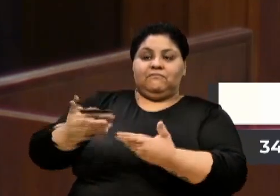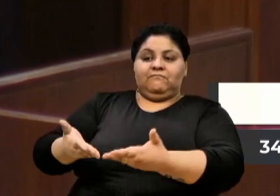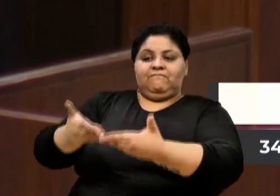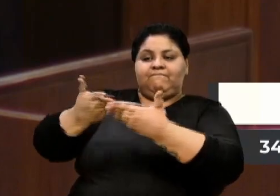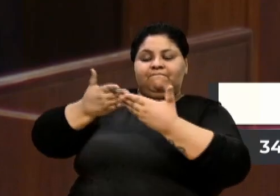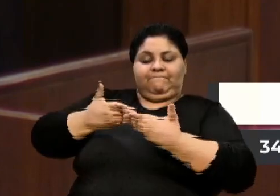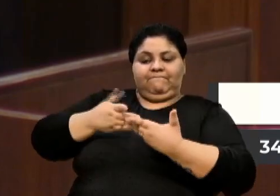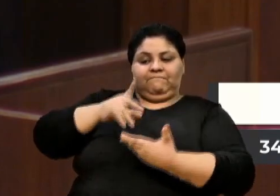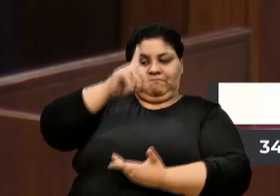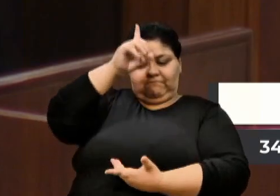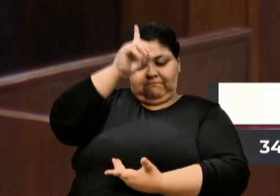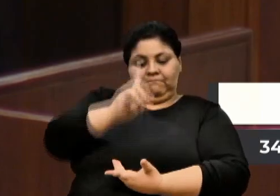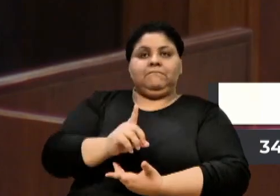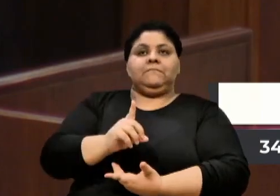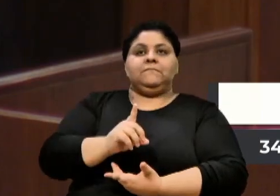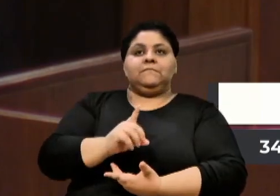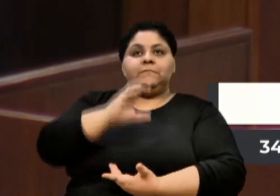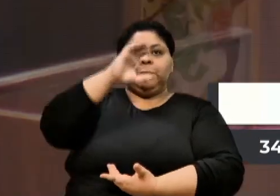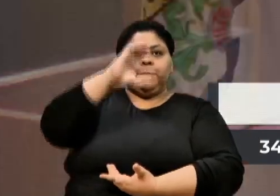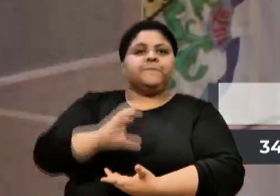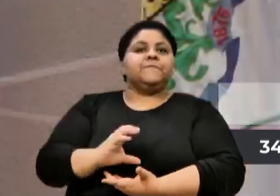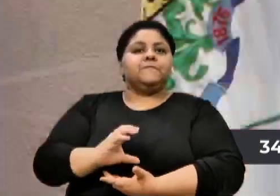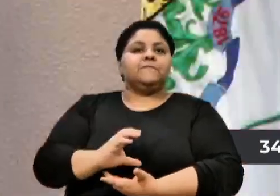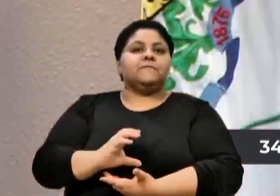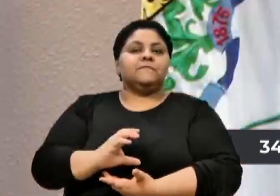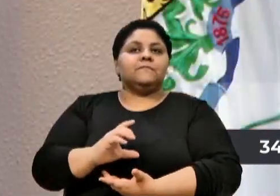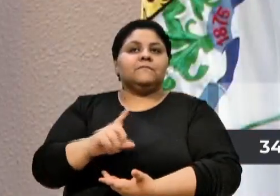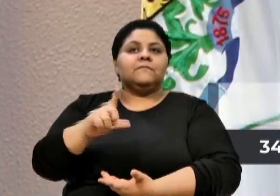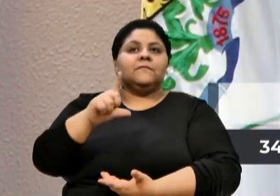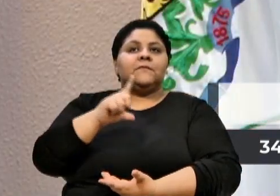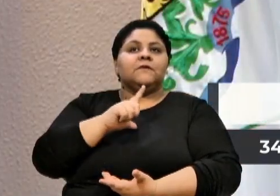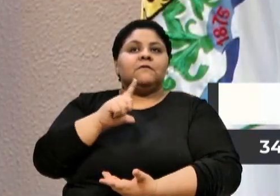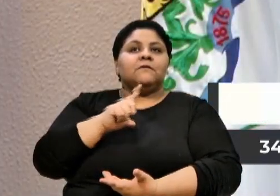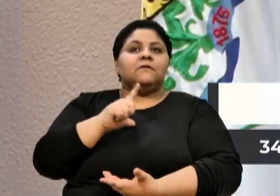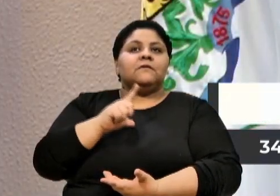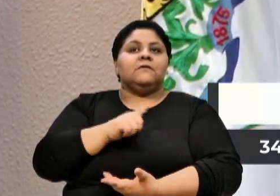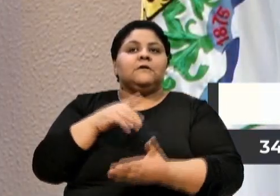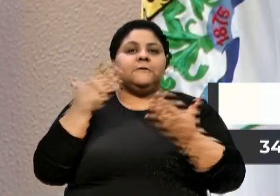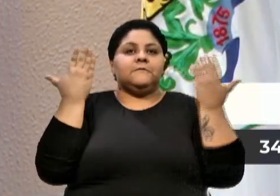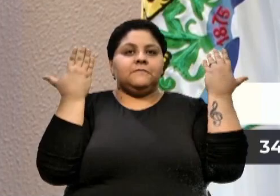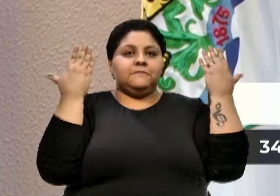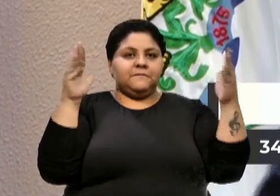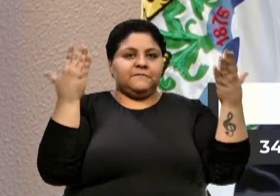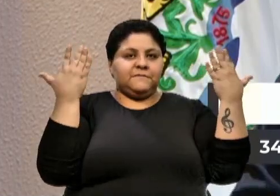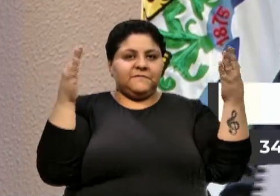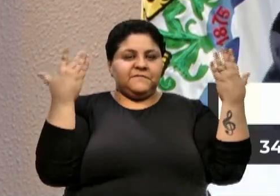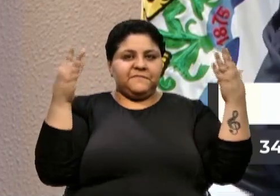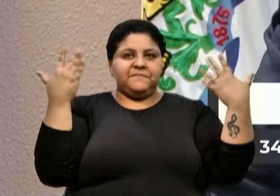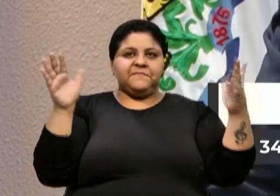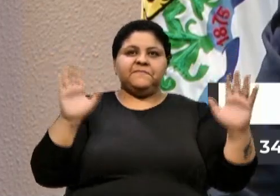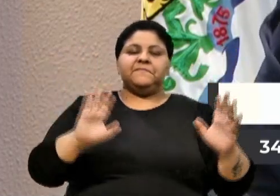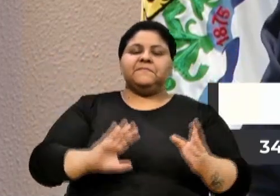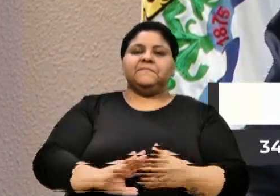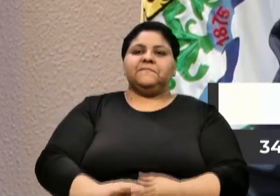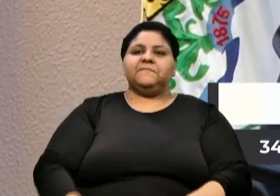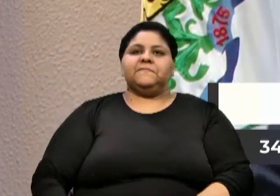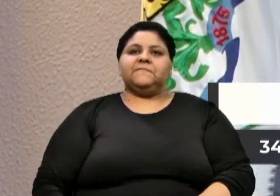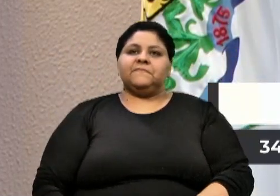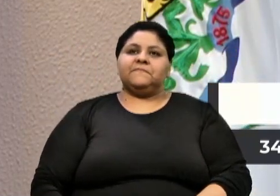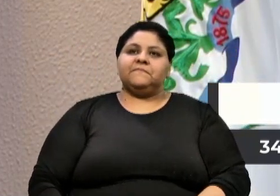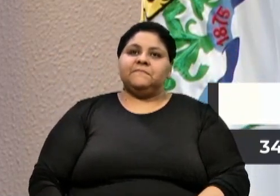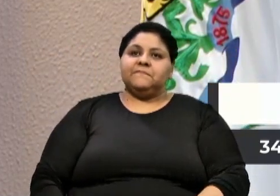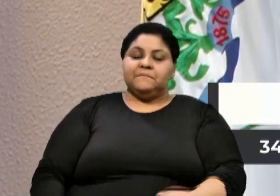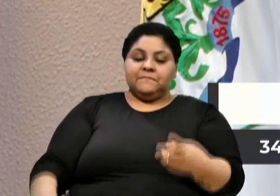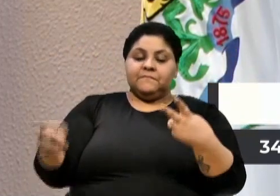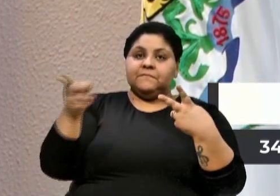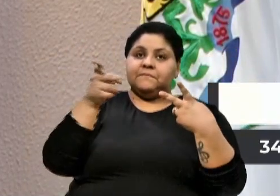direito do cidadão, eu tenho que enalçar e parabenizar. Minha segunda